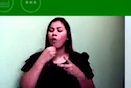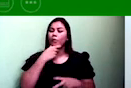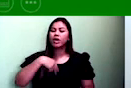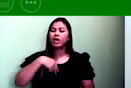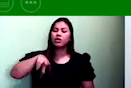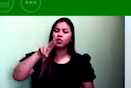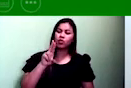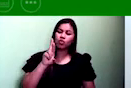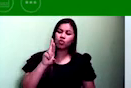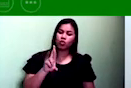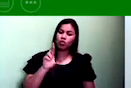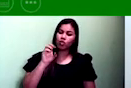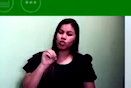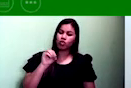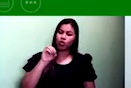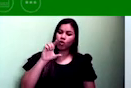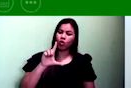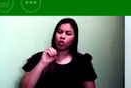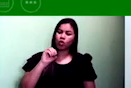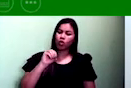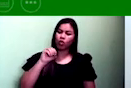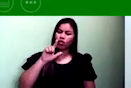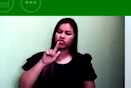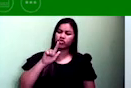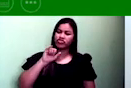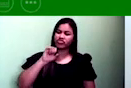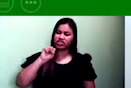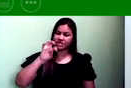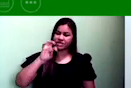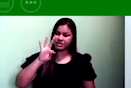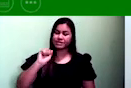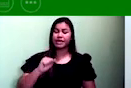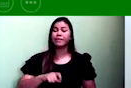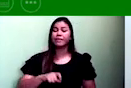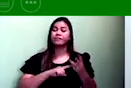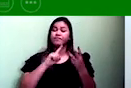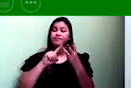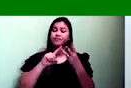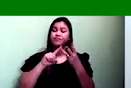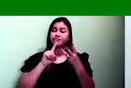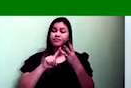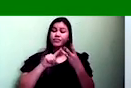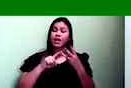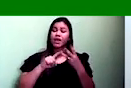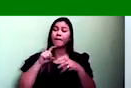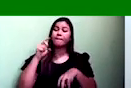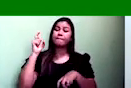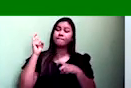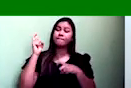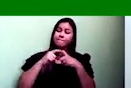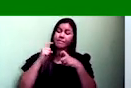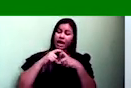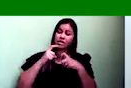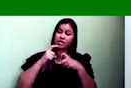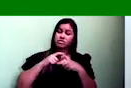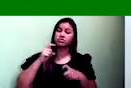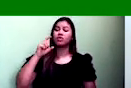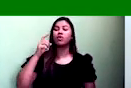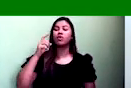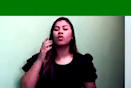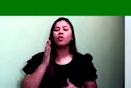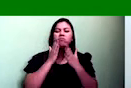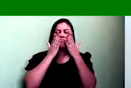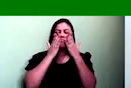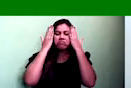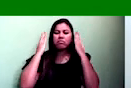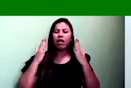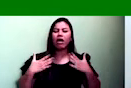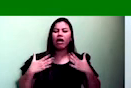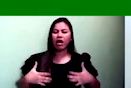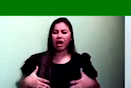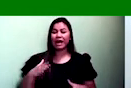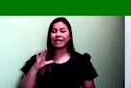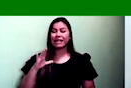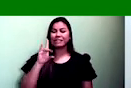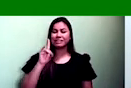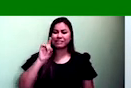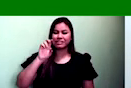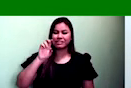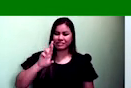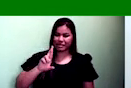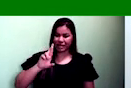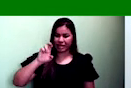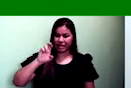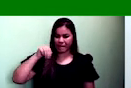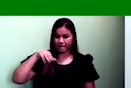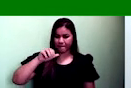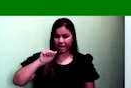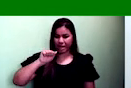gente, a presença do dermatologista em presença de verrugas ou lesões suspeitas.